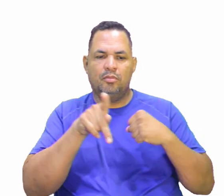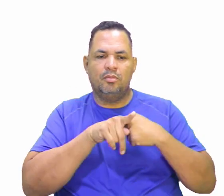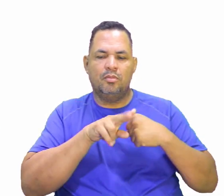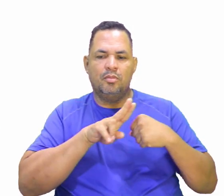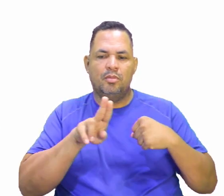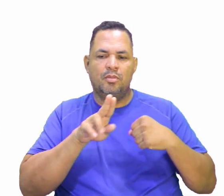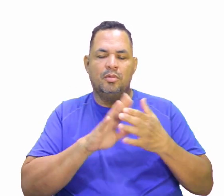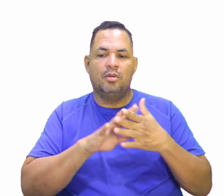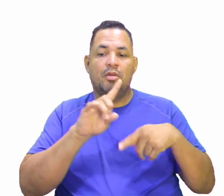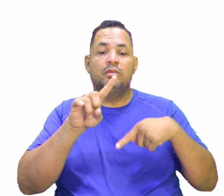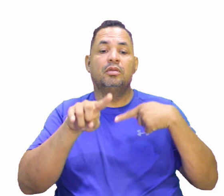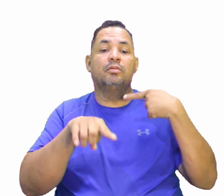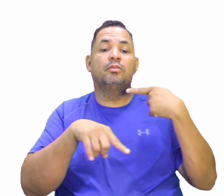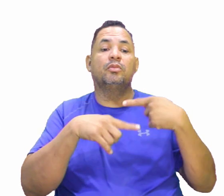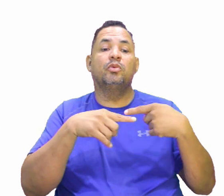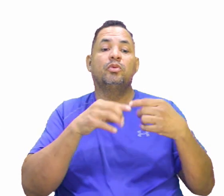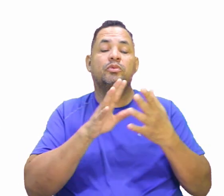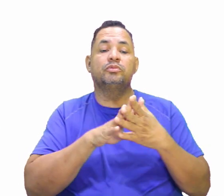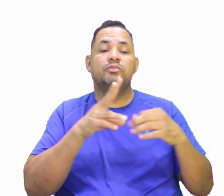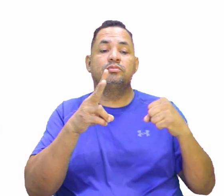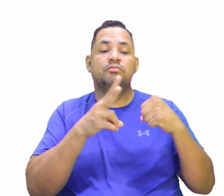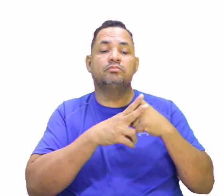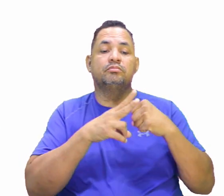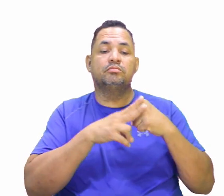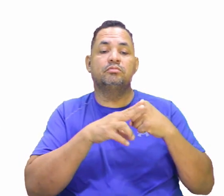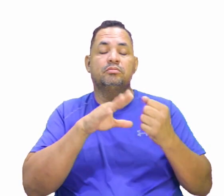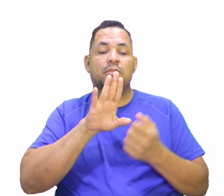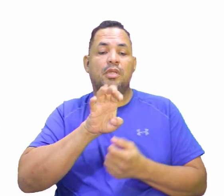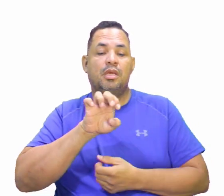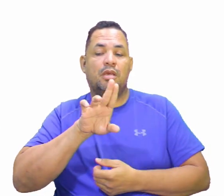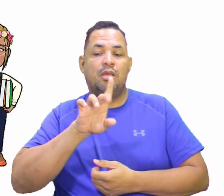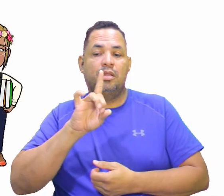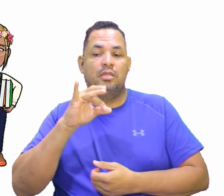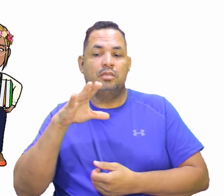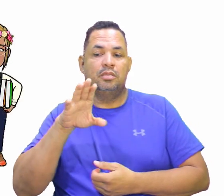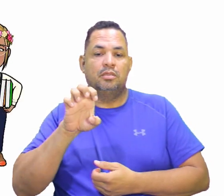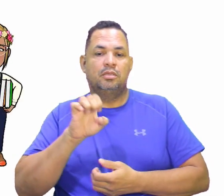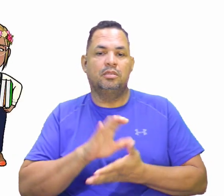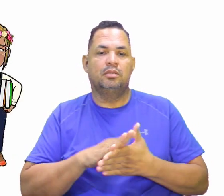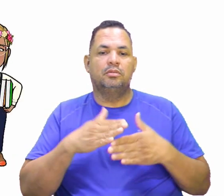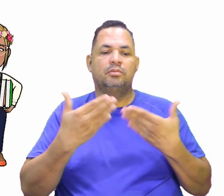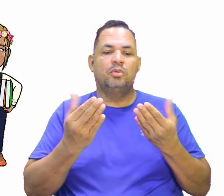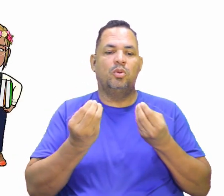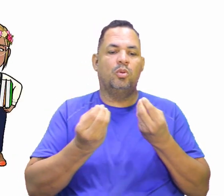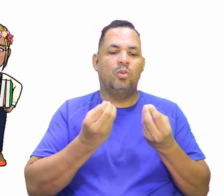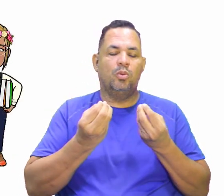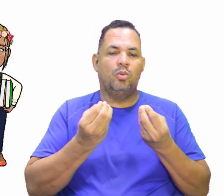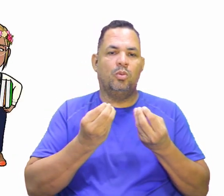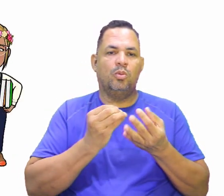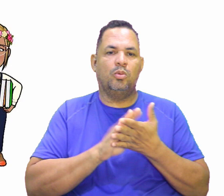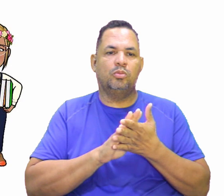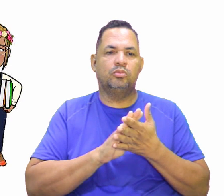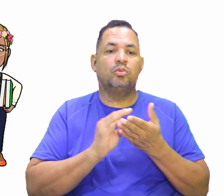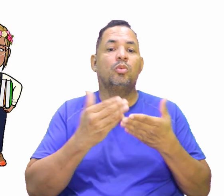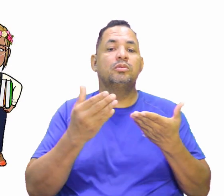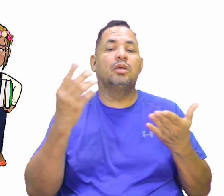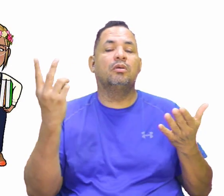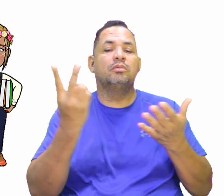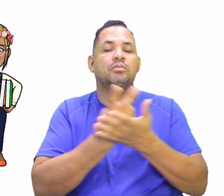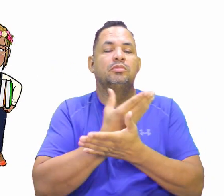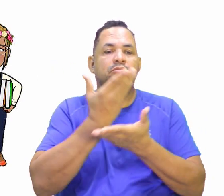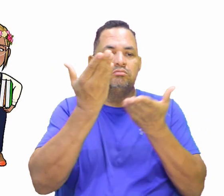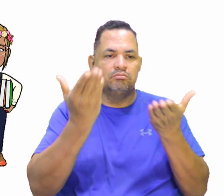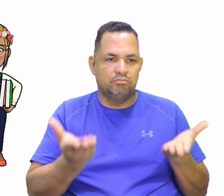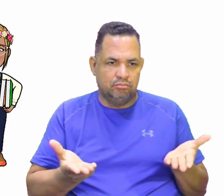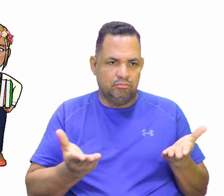ficar após o verbo. Aí ocorre o quê? A ênclise. Beleza? E quais são esses casos, né? Então,